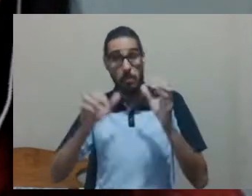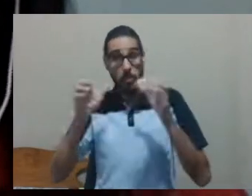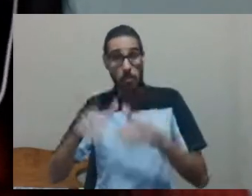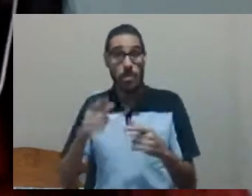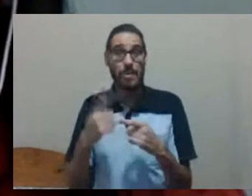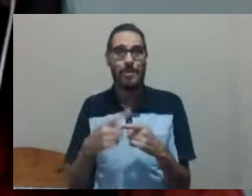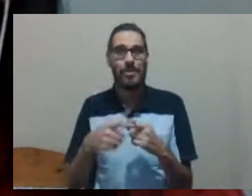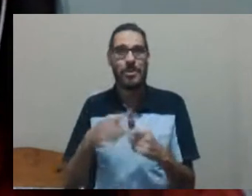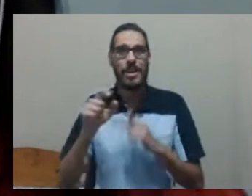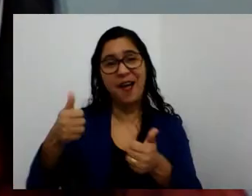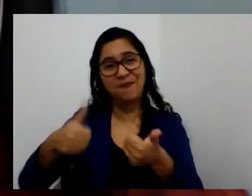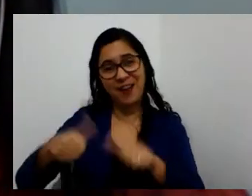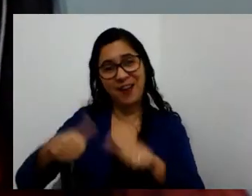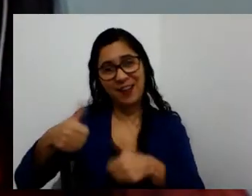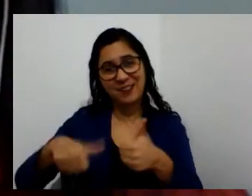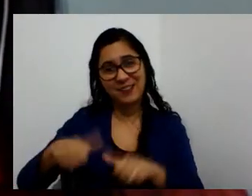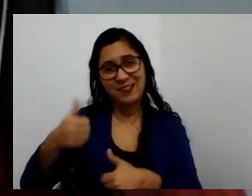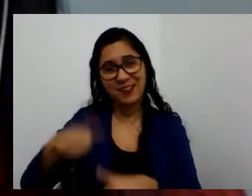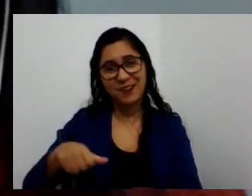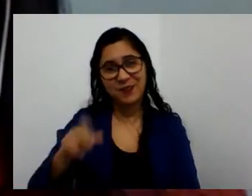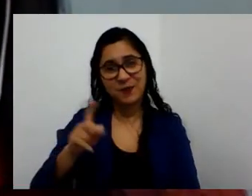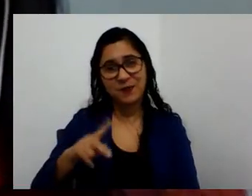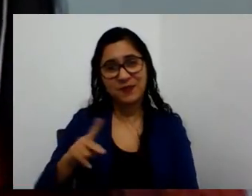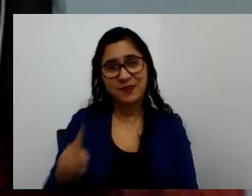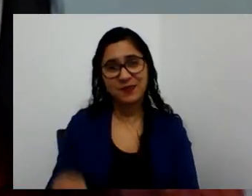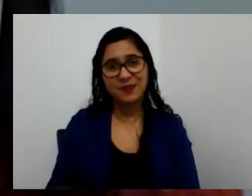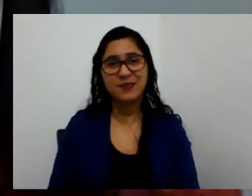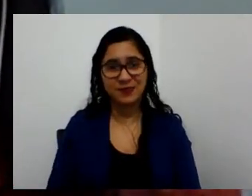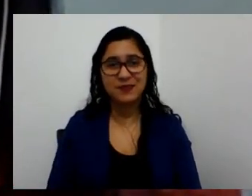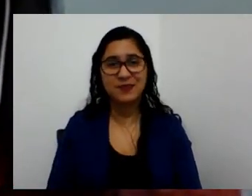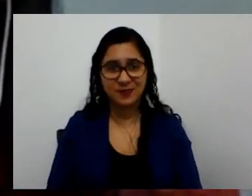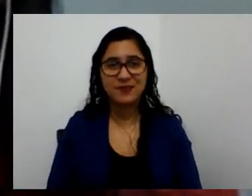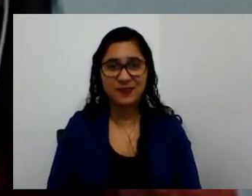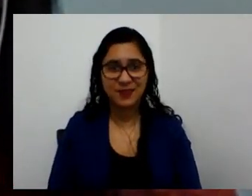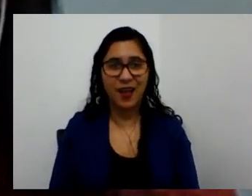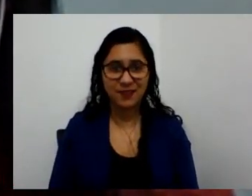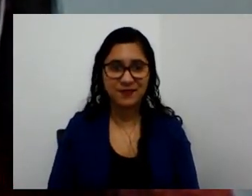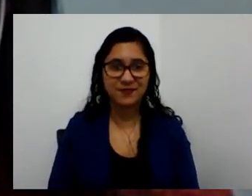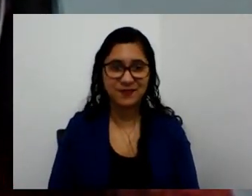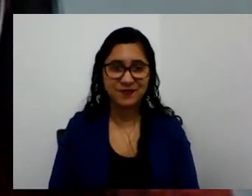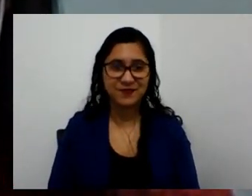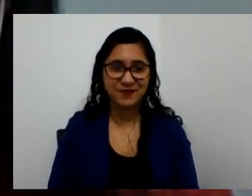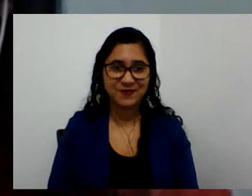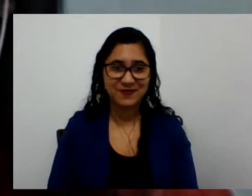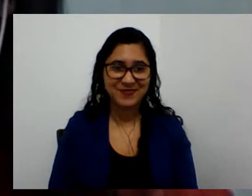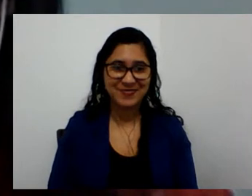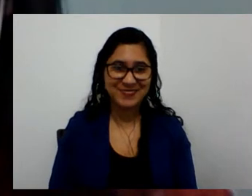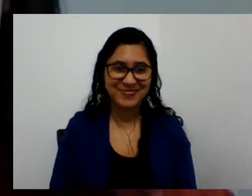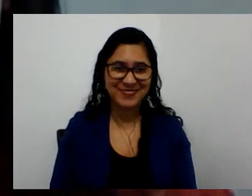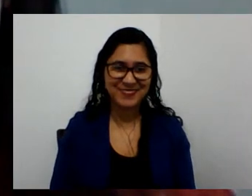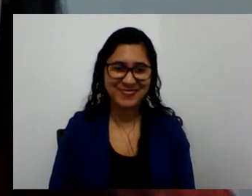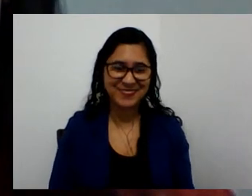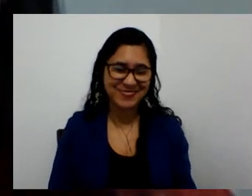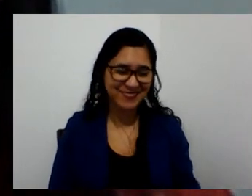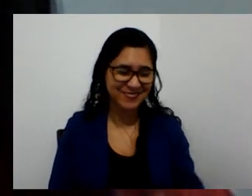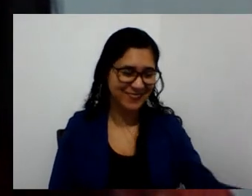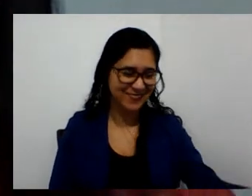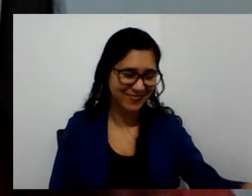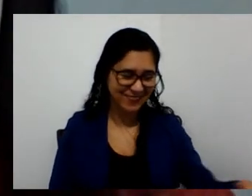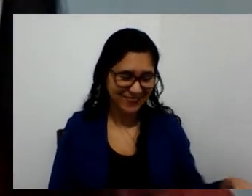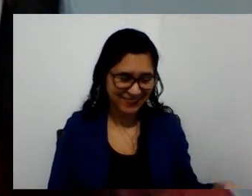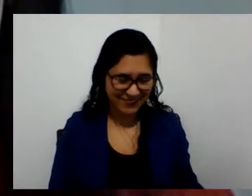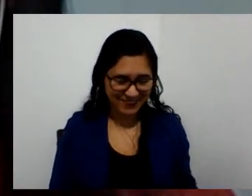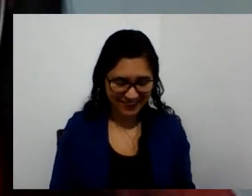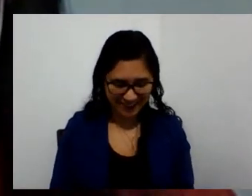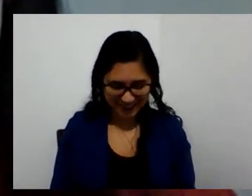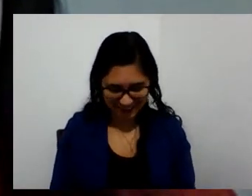professor junto à publicação dos pós-graduandos é extremamente importante para que ocorra uma melhoria na avaliação quando